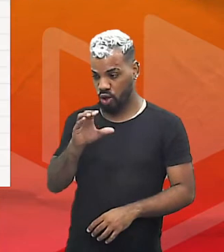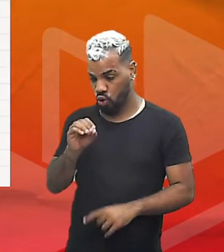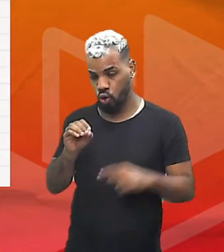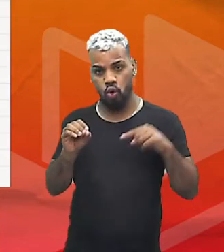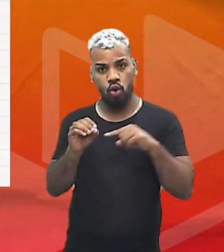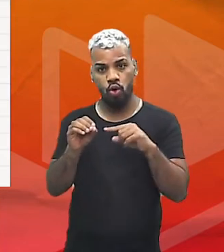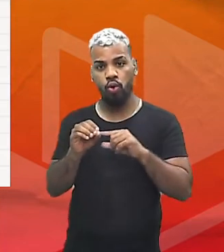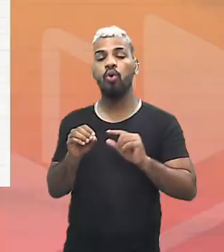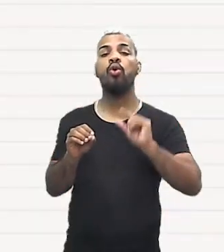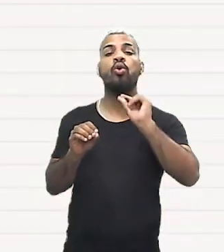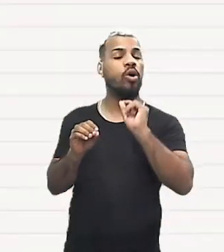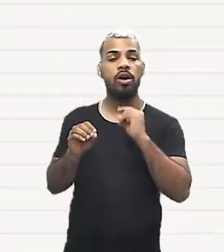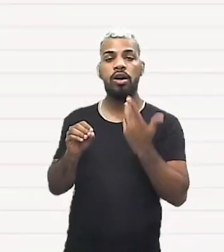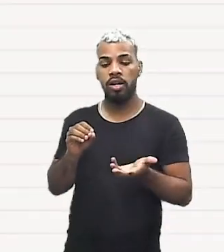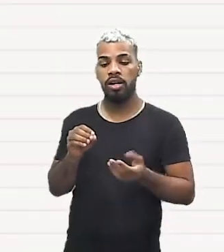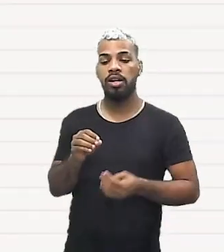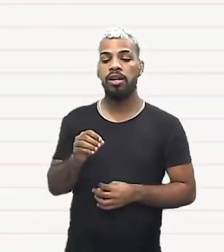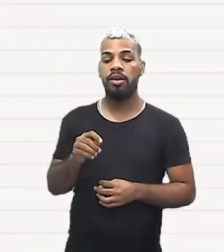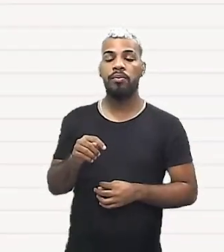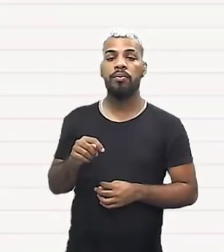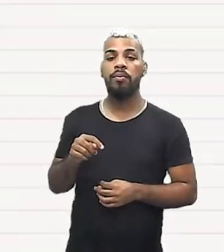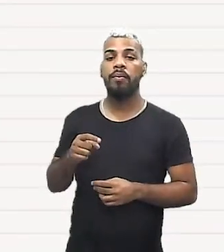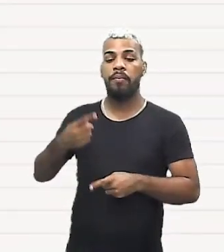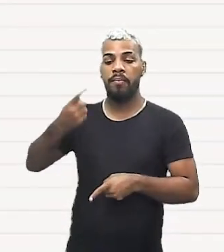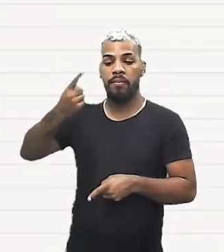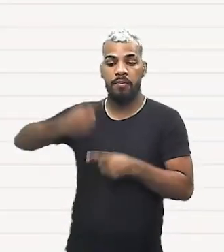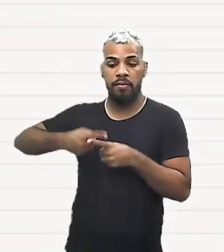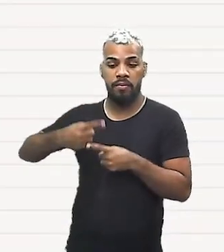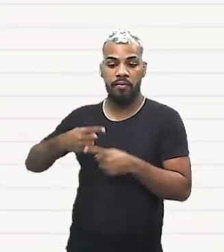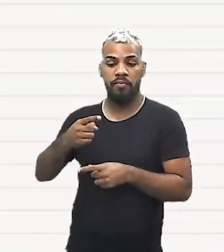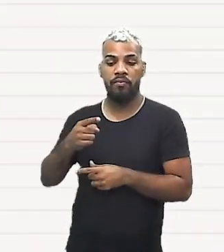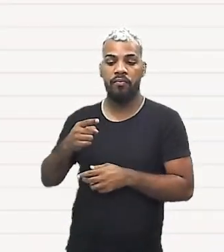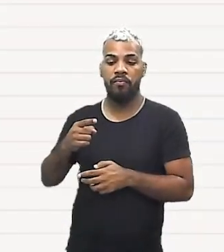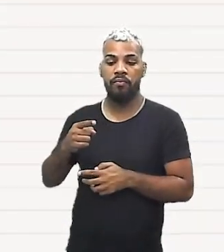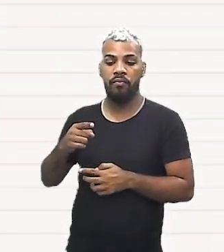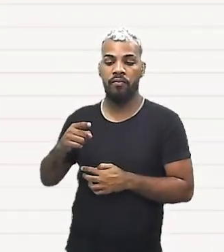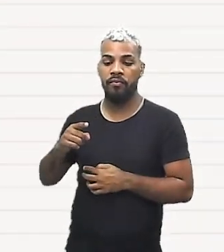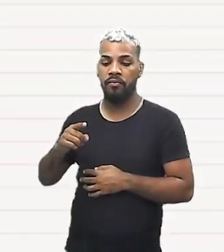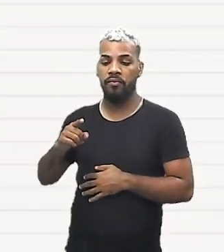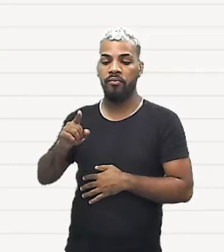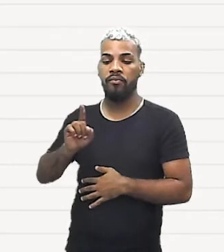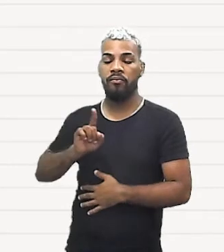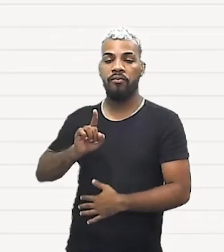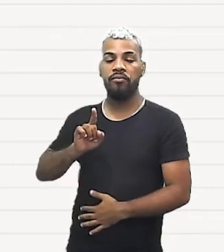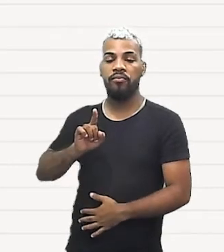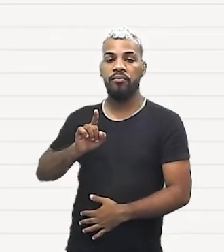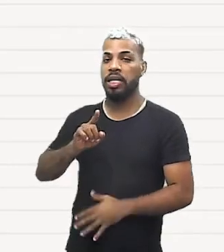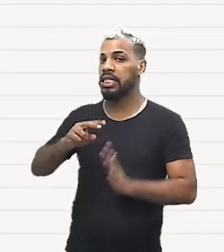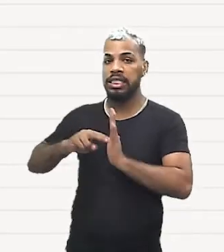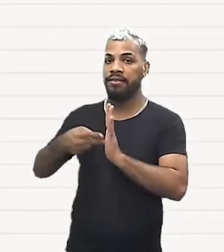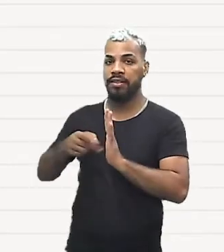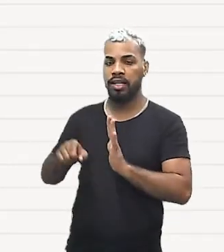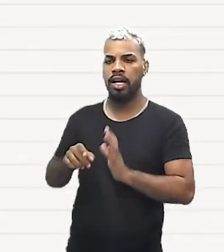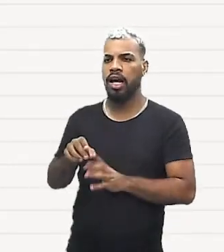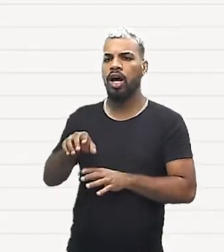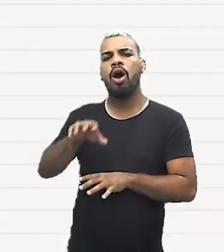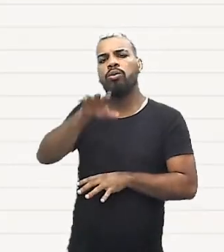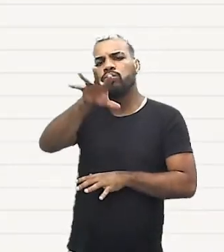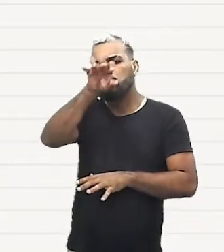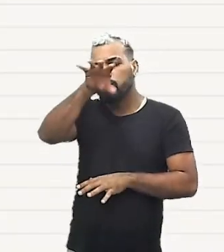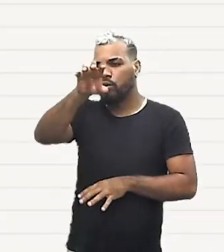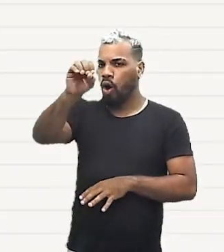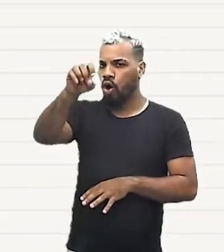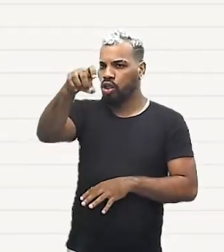é porque esse processozinho aqui ele não usa oxigênio Beleza